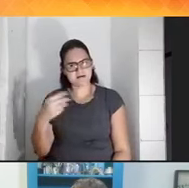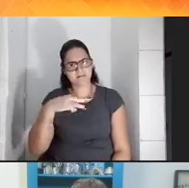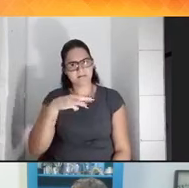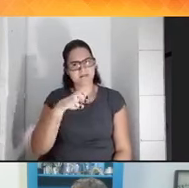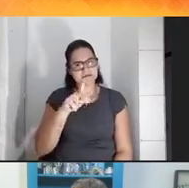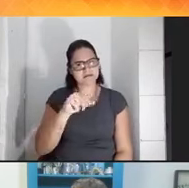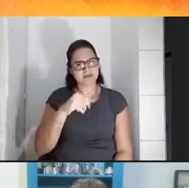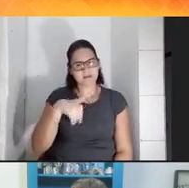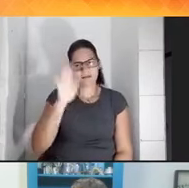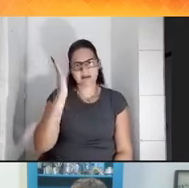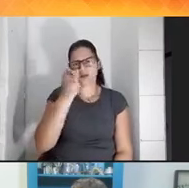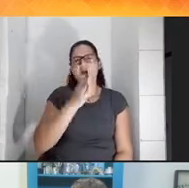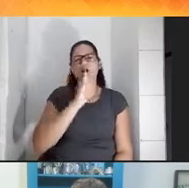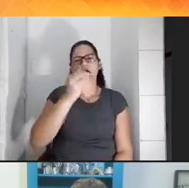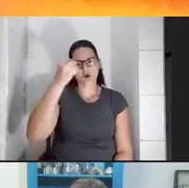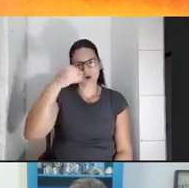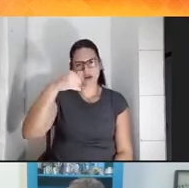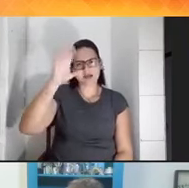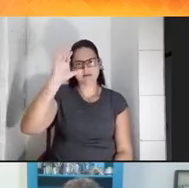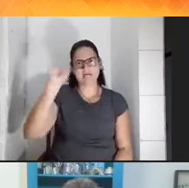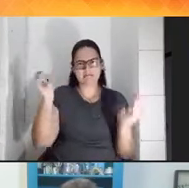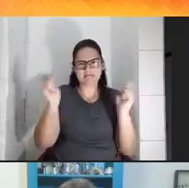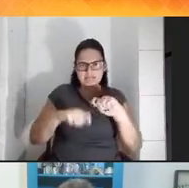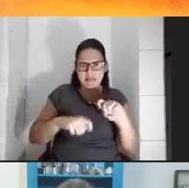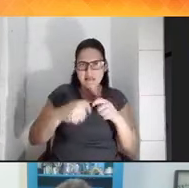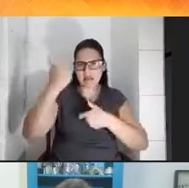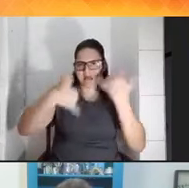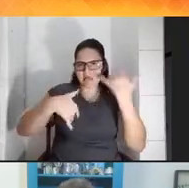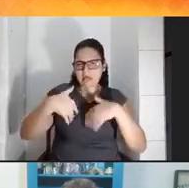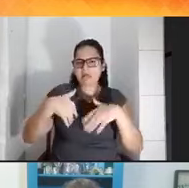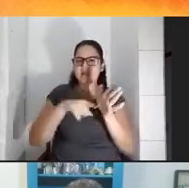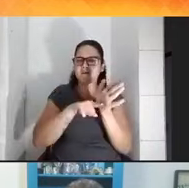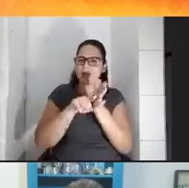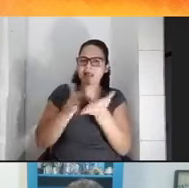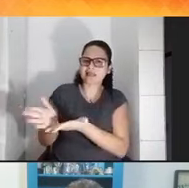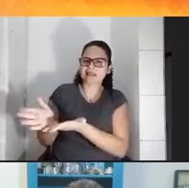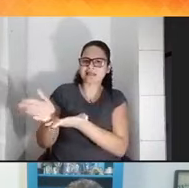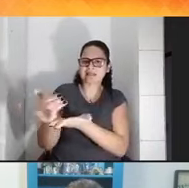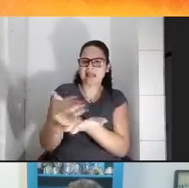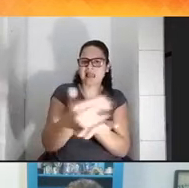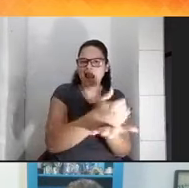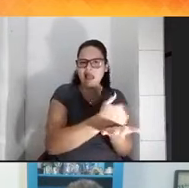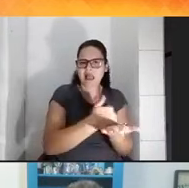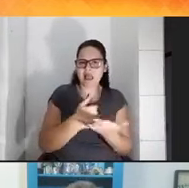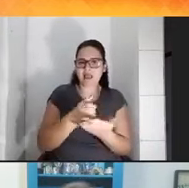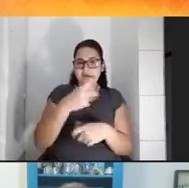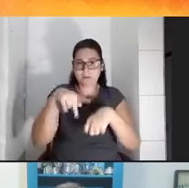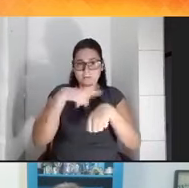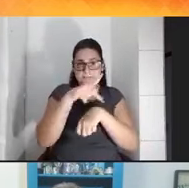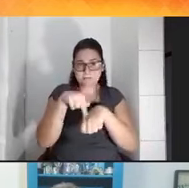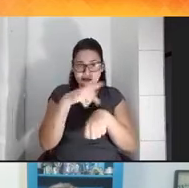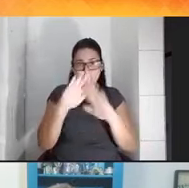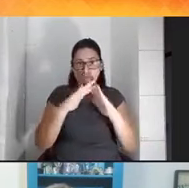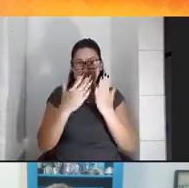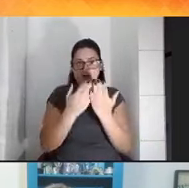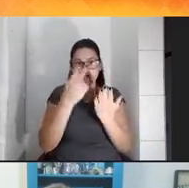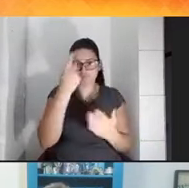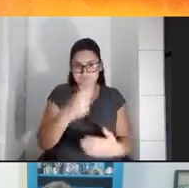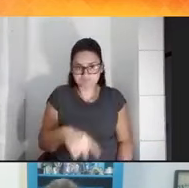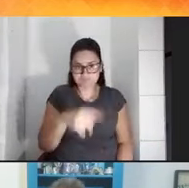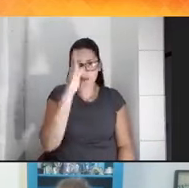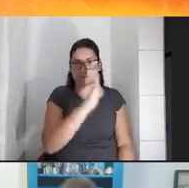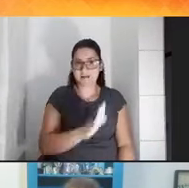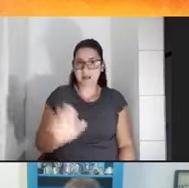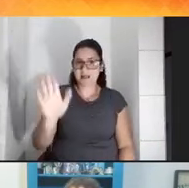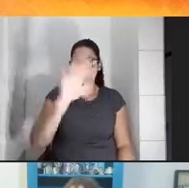mais condições e dados sobre essa situação no país, né, nas escolas brasileiras, do que eu, porque